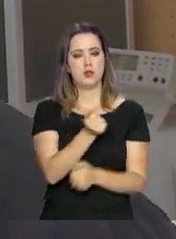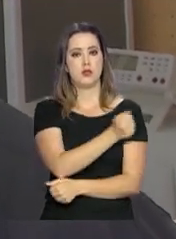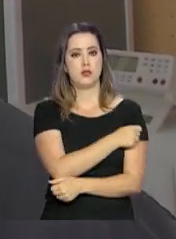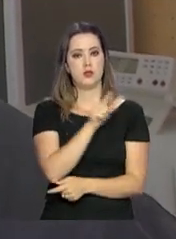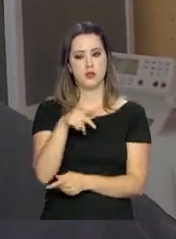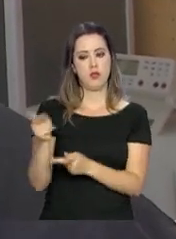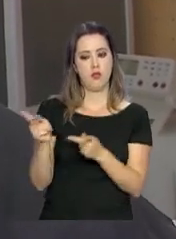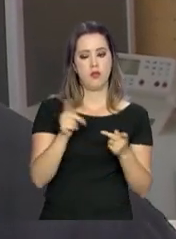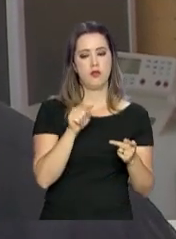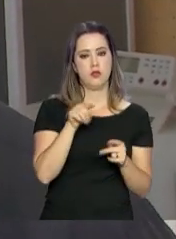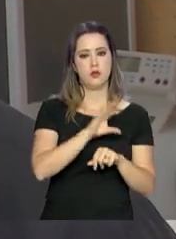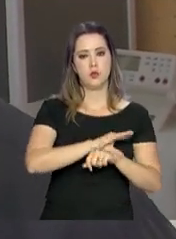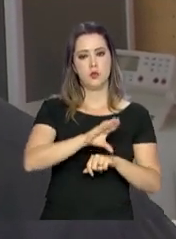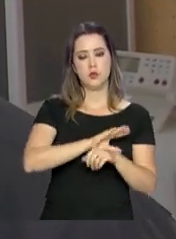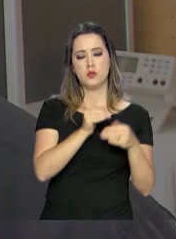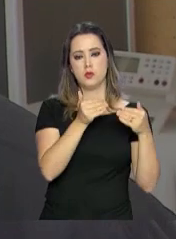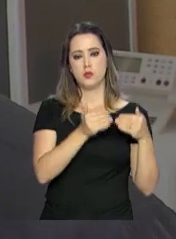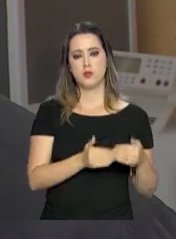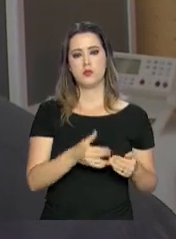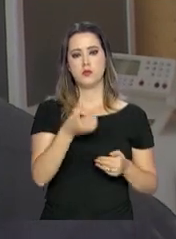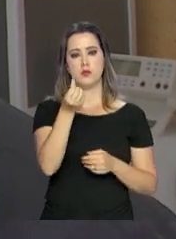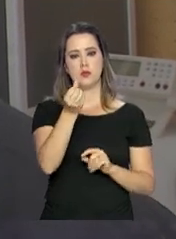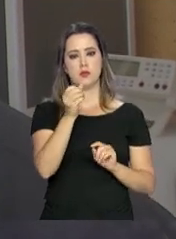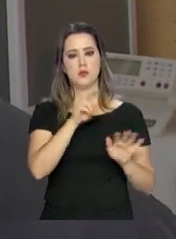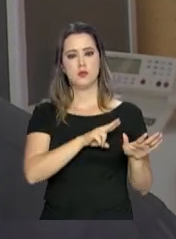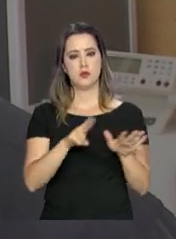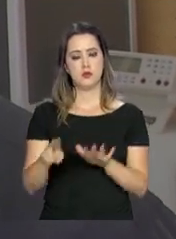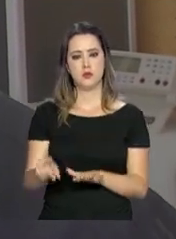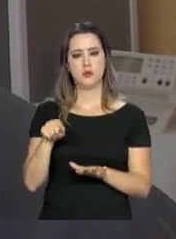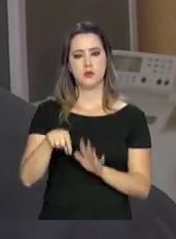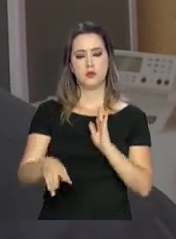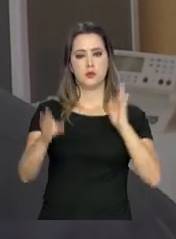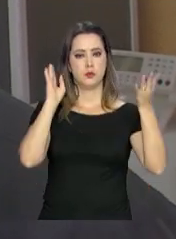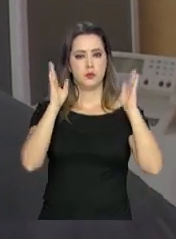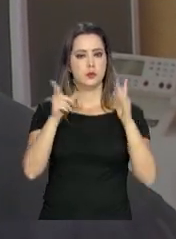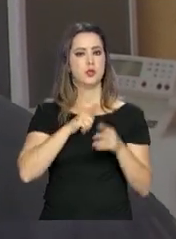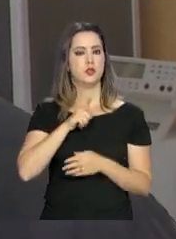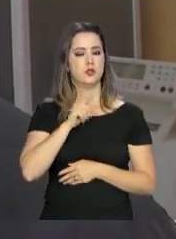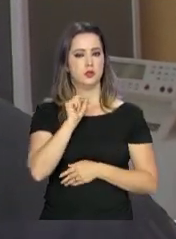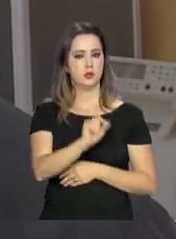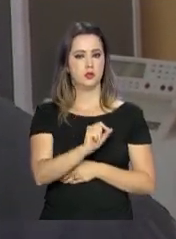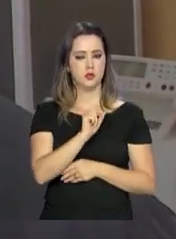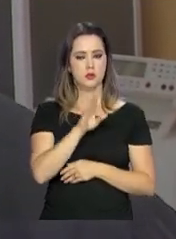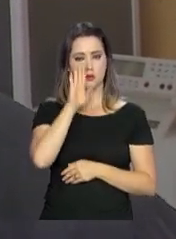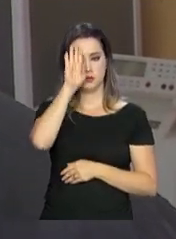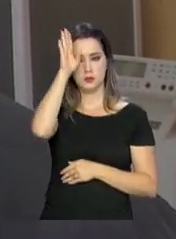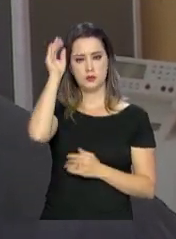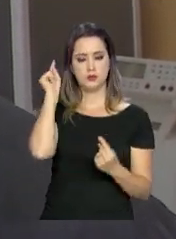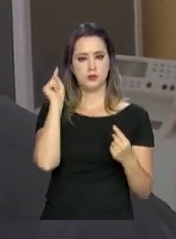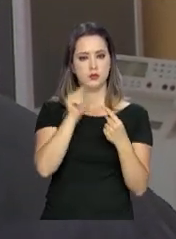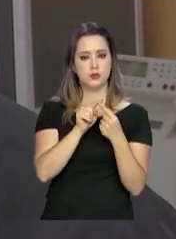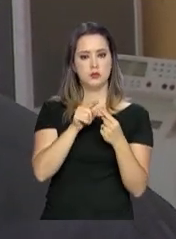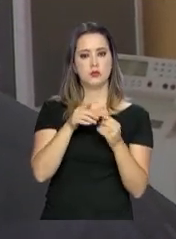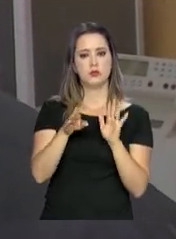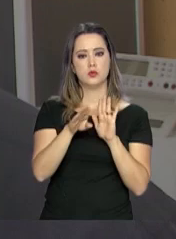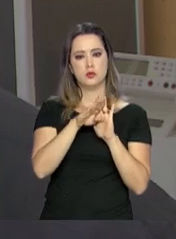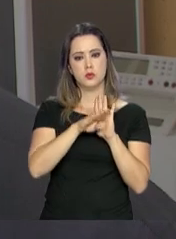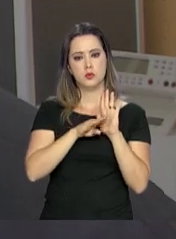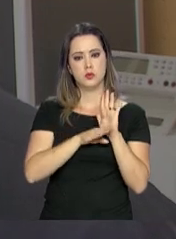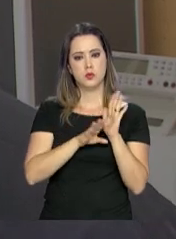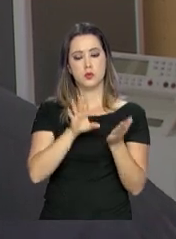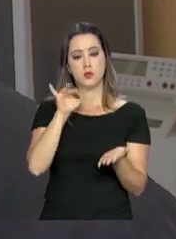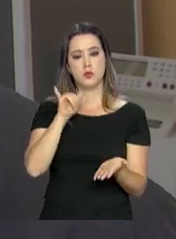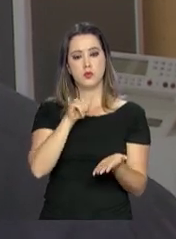convidados a fazer parte do curso presencial com duração de seis semanas aqui dentro do caminhão onde eles terão como principal desafio desenvolver um protótipo de um